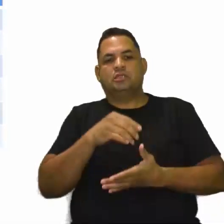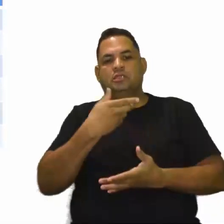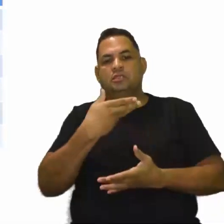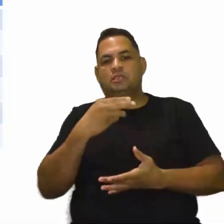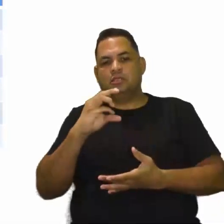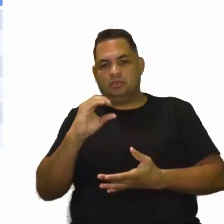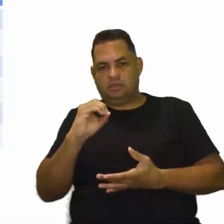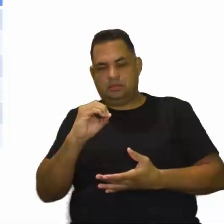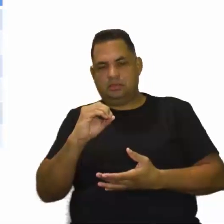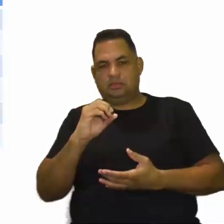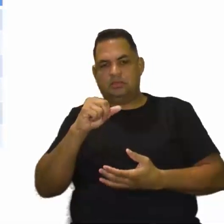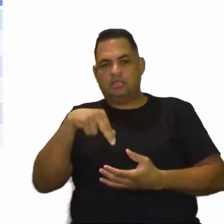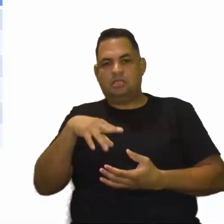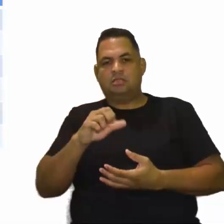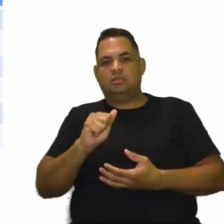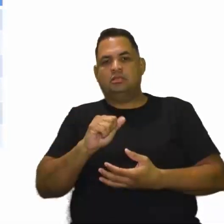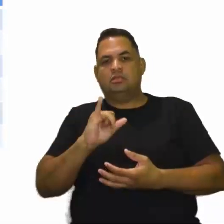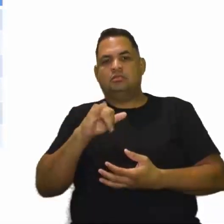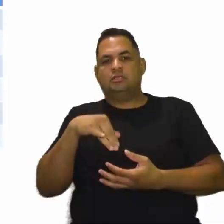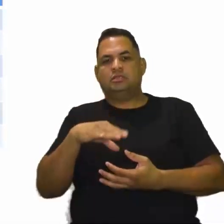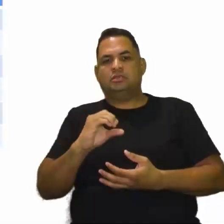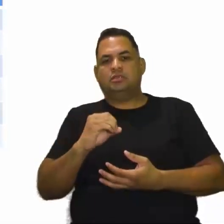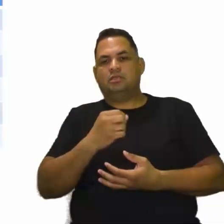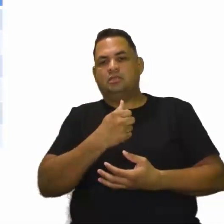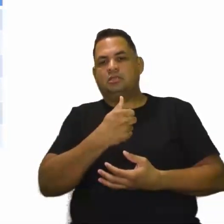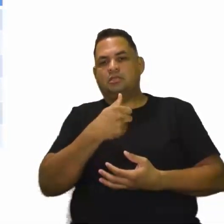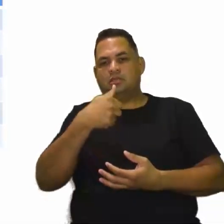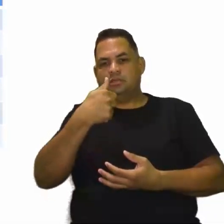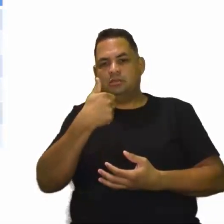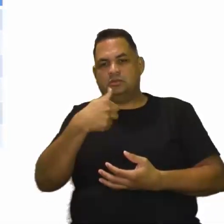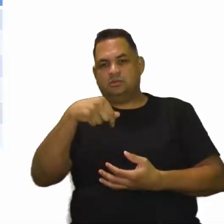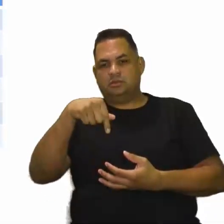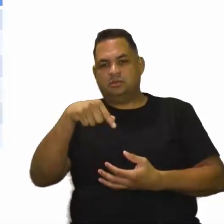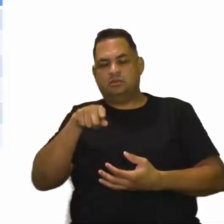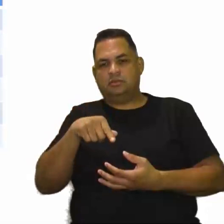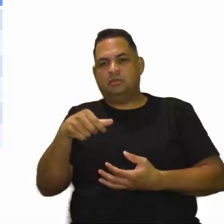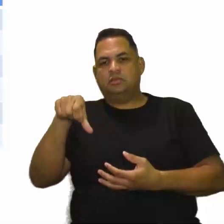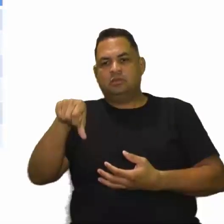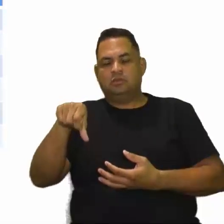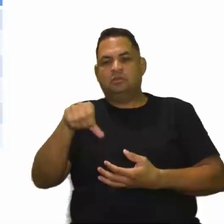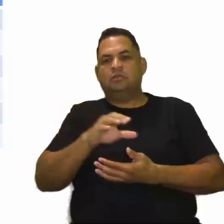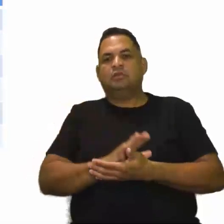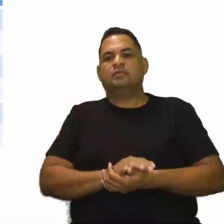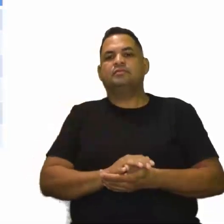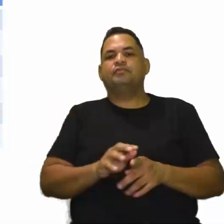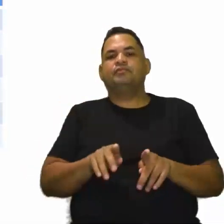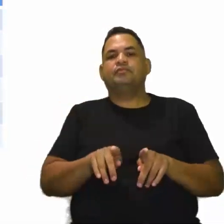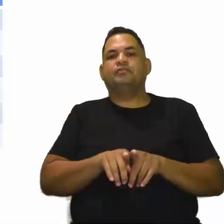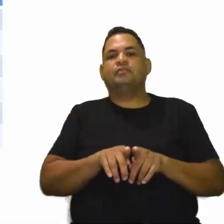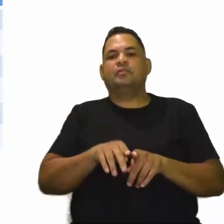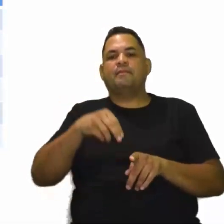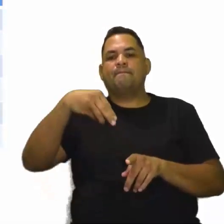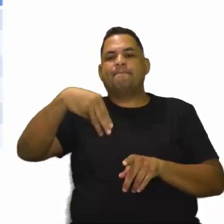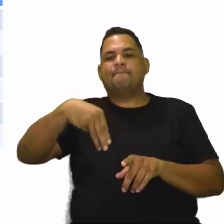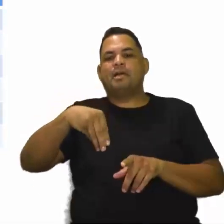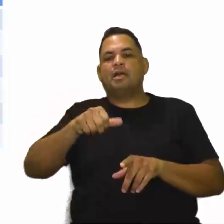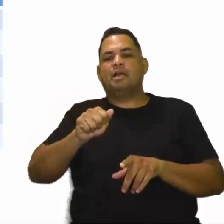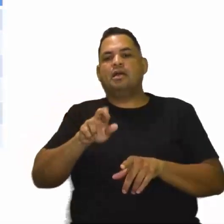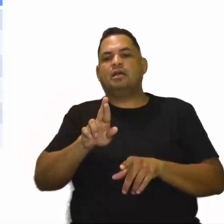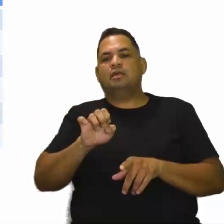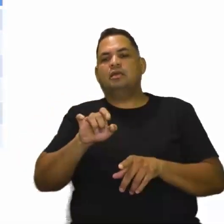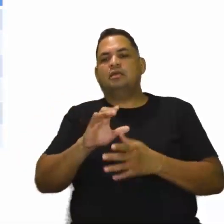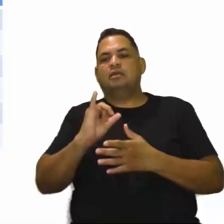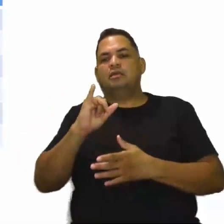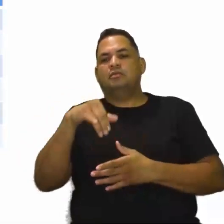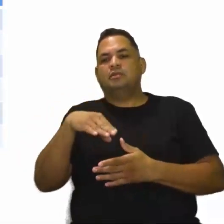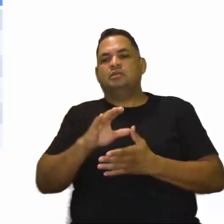30, a Ana, que o IMC é igual a 17,9 e a Marina, que o